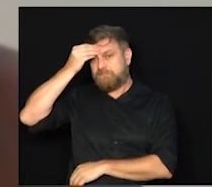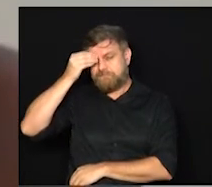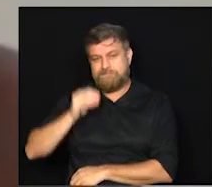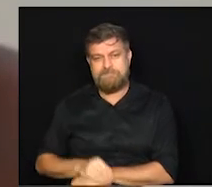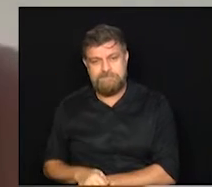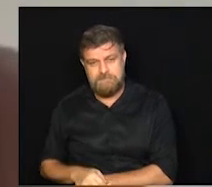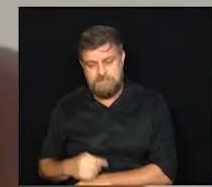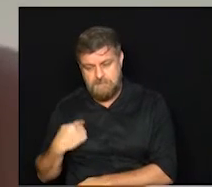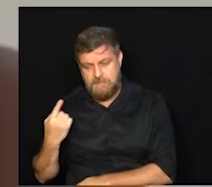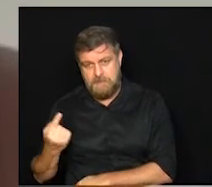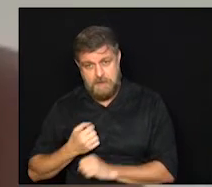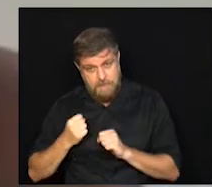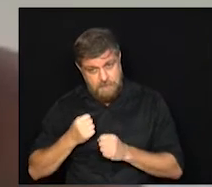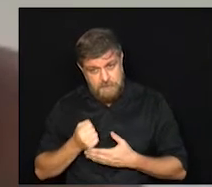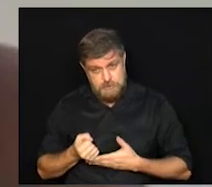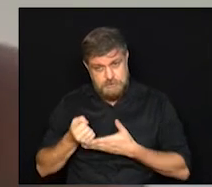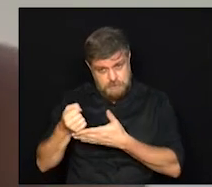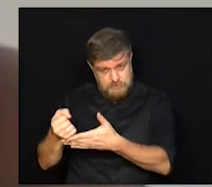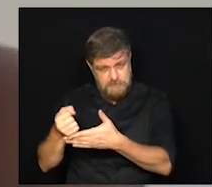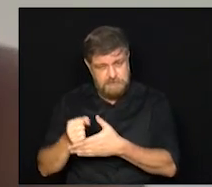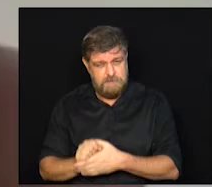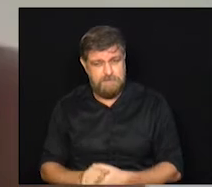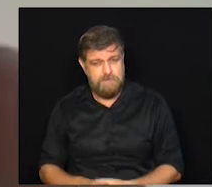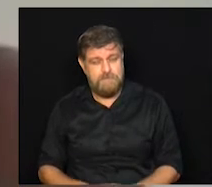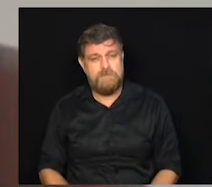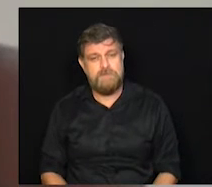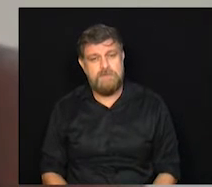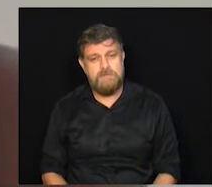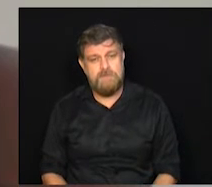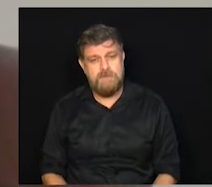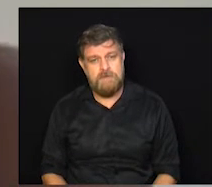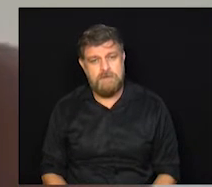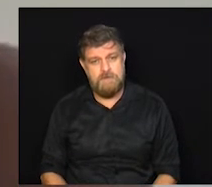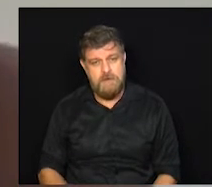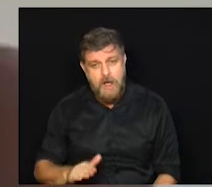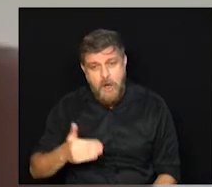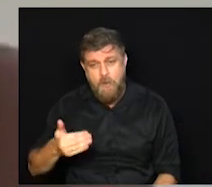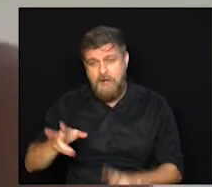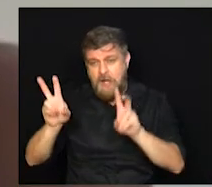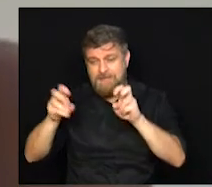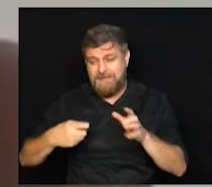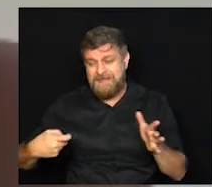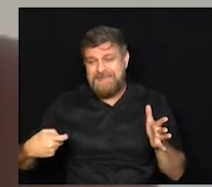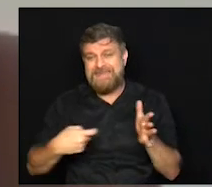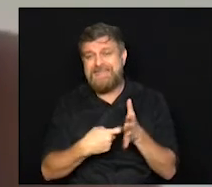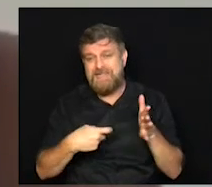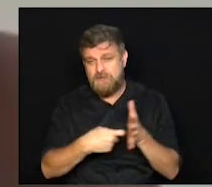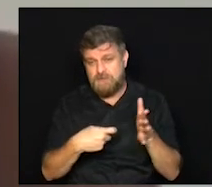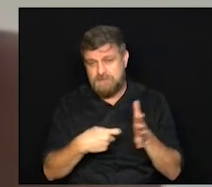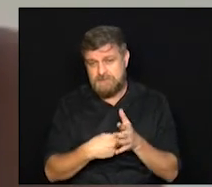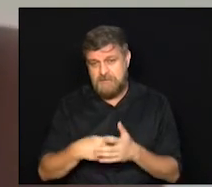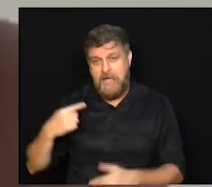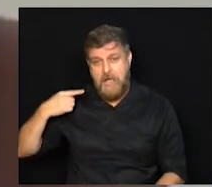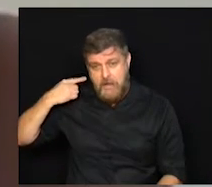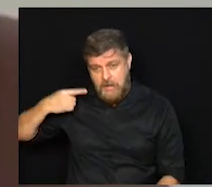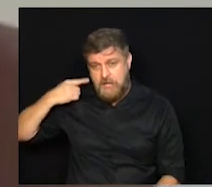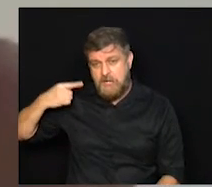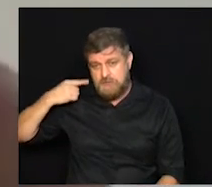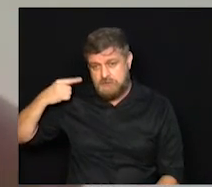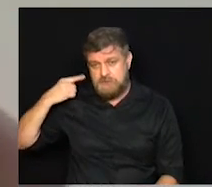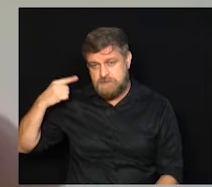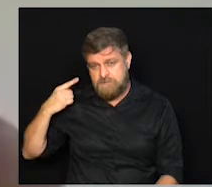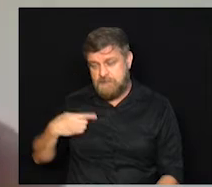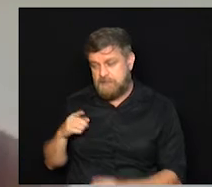a gente pode ajudar muito, né? Quando se trata de denúncia, né? A Cláudia teve a pergunta, né,